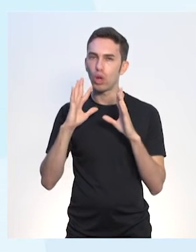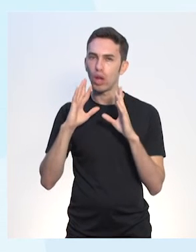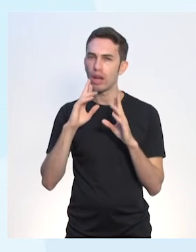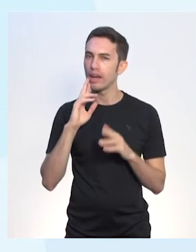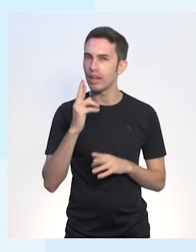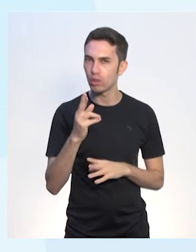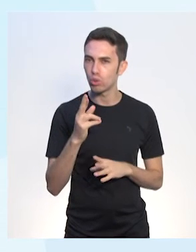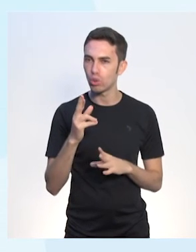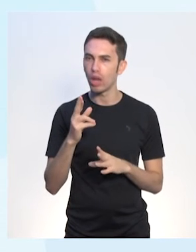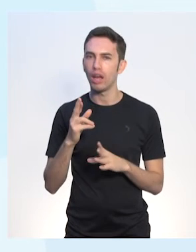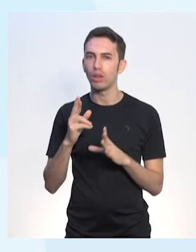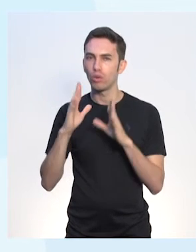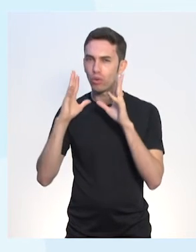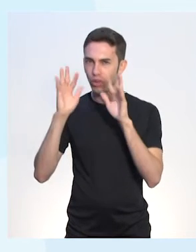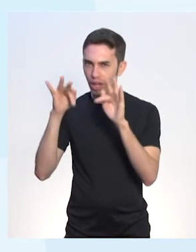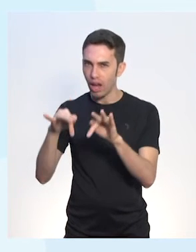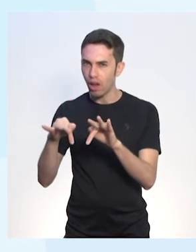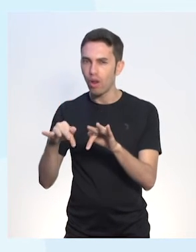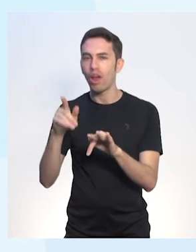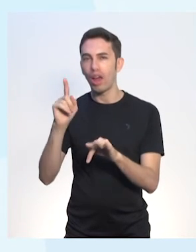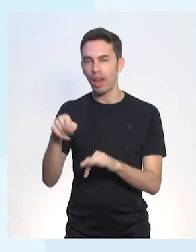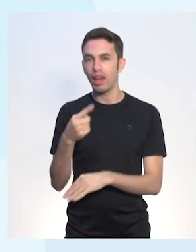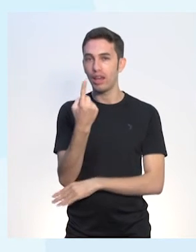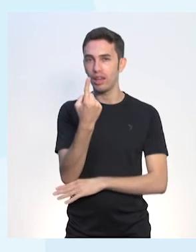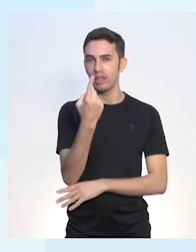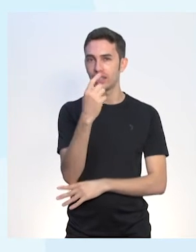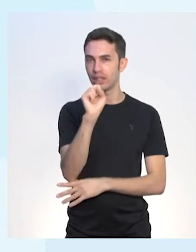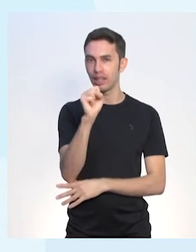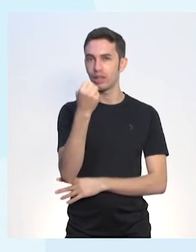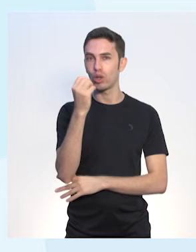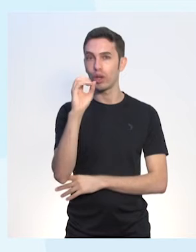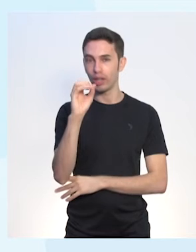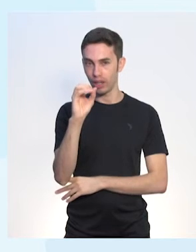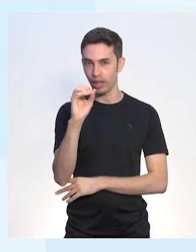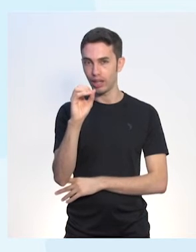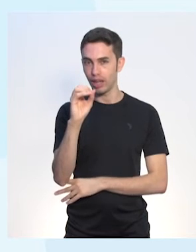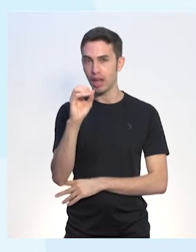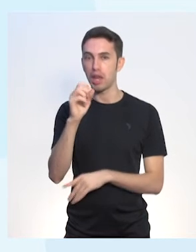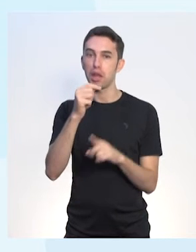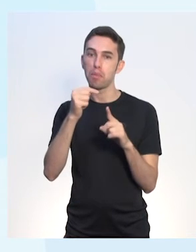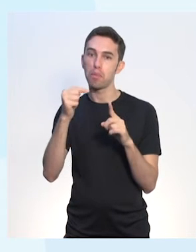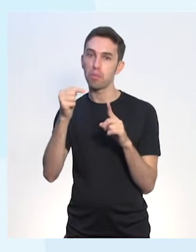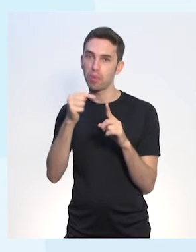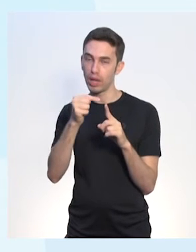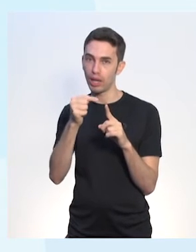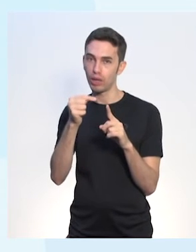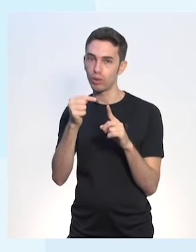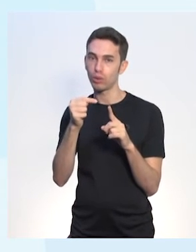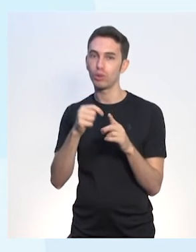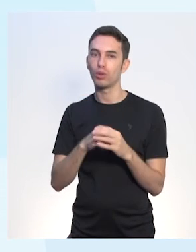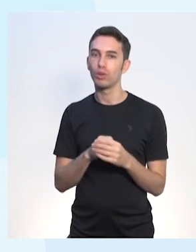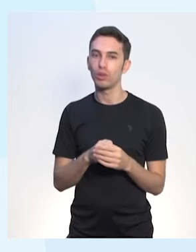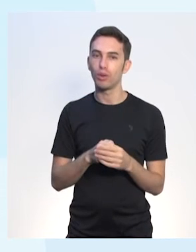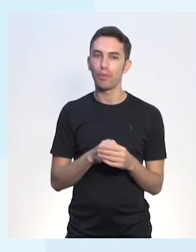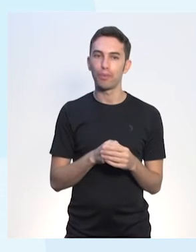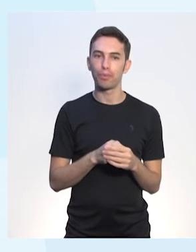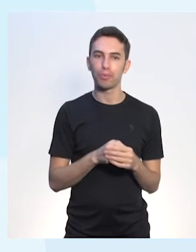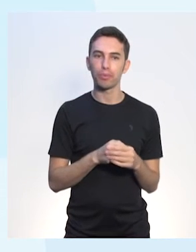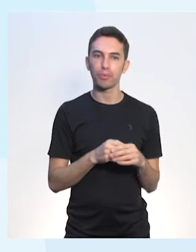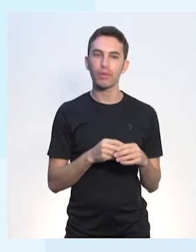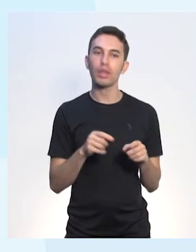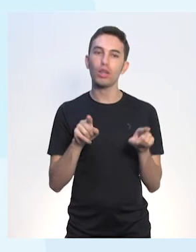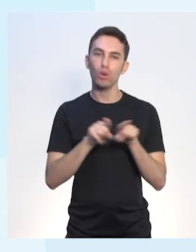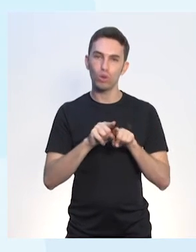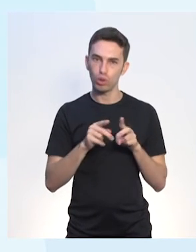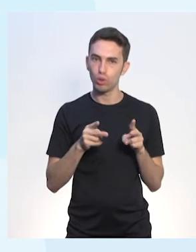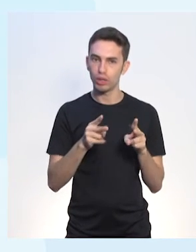da soma dos ângulos internos do triângulo, eu tenho que tirar, que continua sendo aqui, ó, a ideia